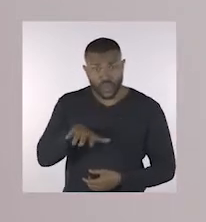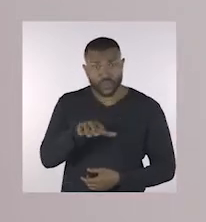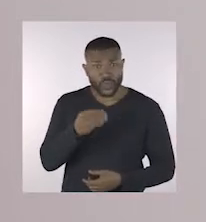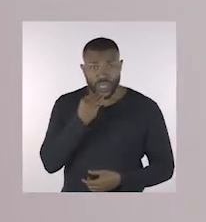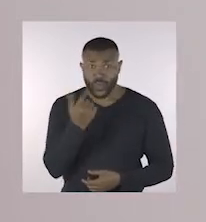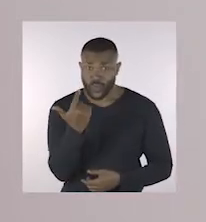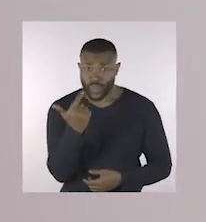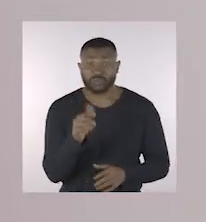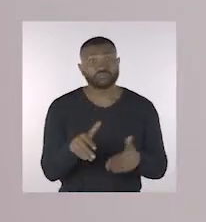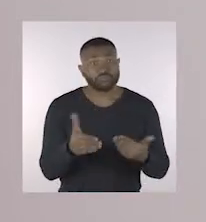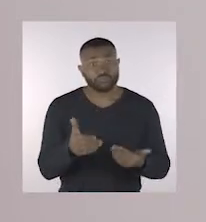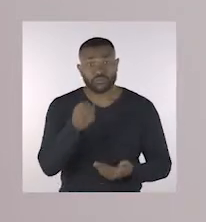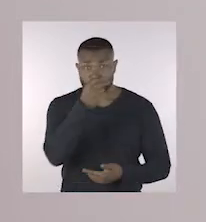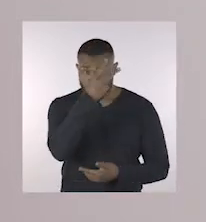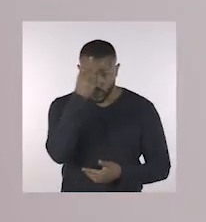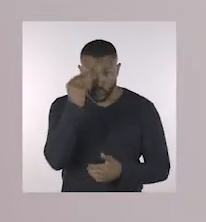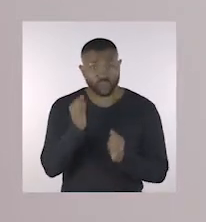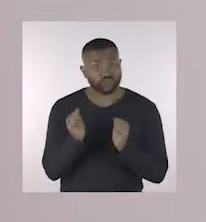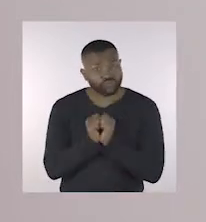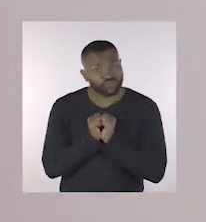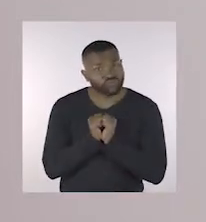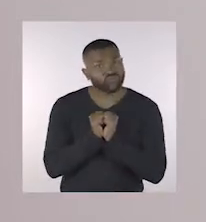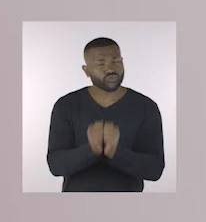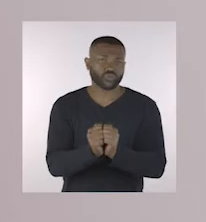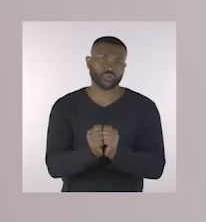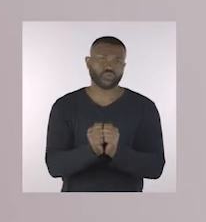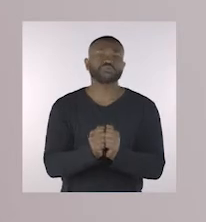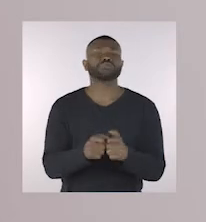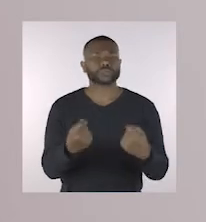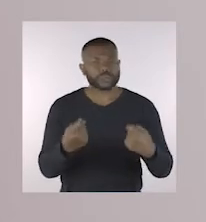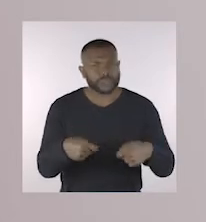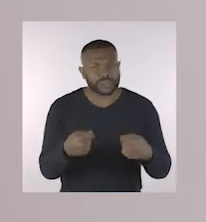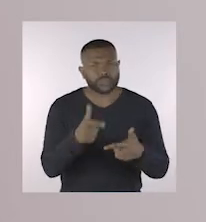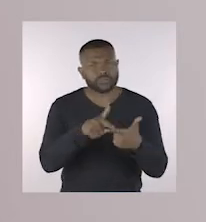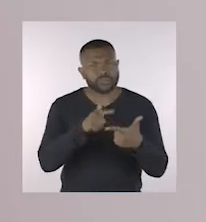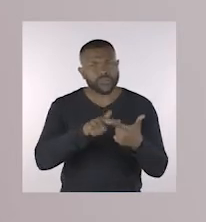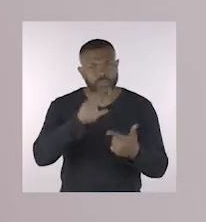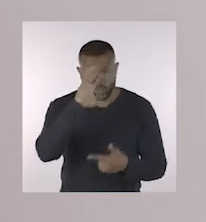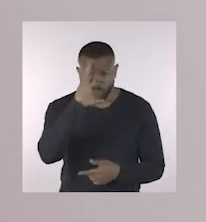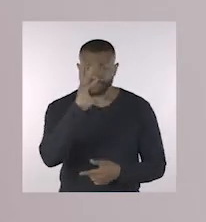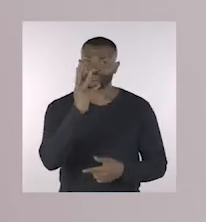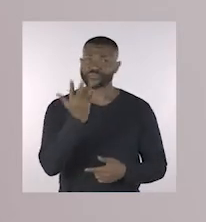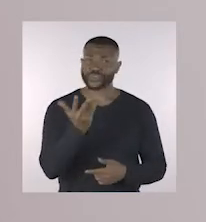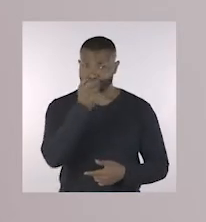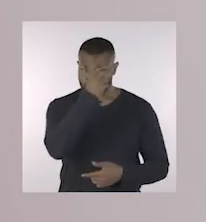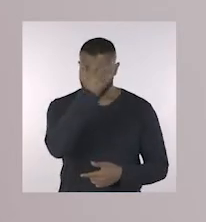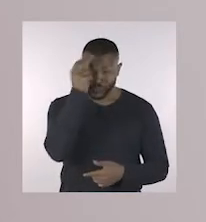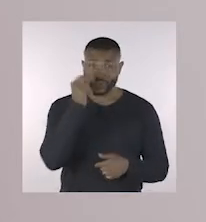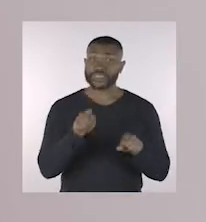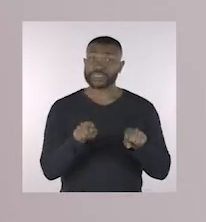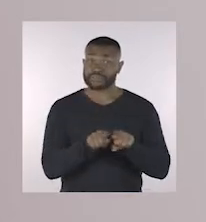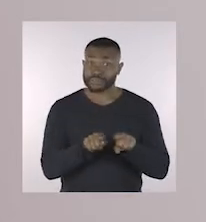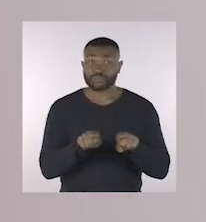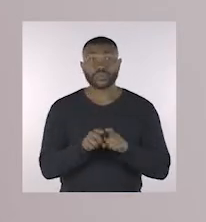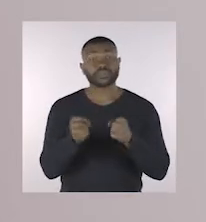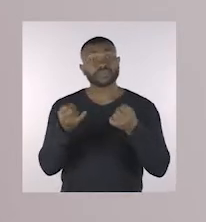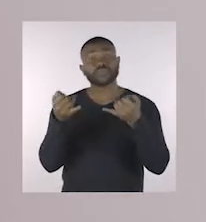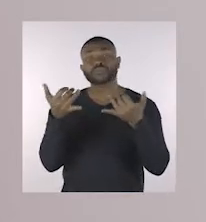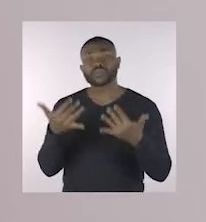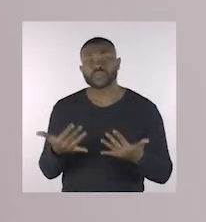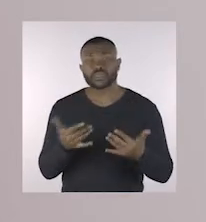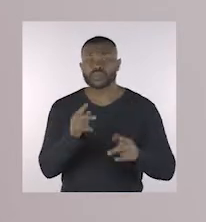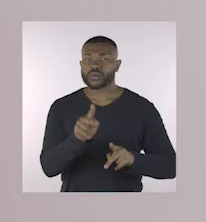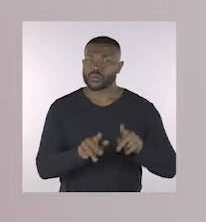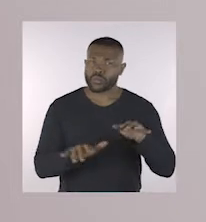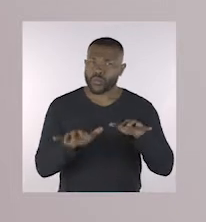vida para os seus filhos a prefeitura tem que estar envolvida nisso tem que resolver esses problemas a prefeitura